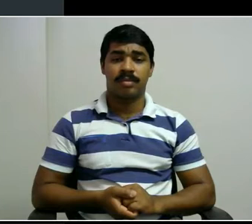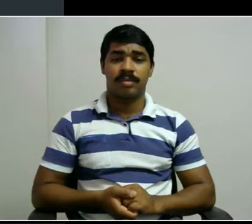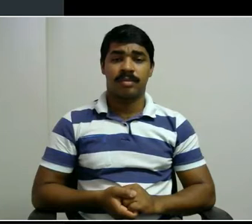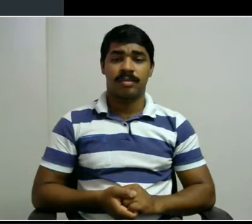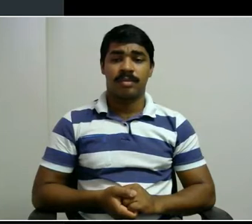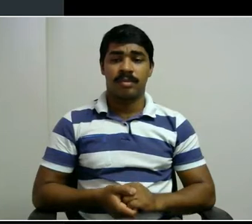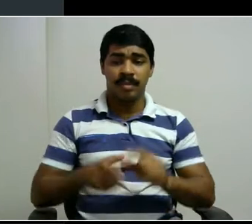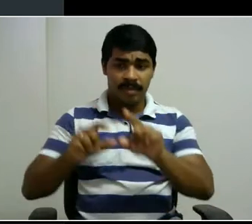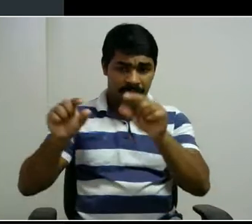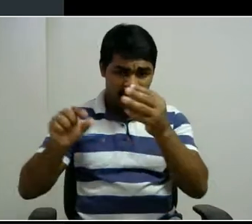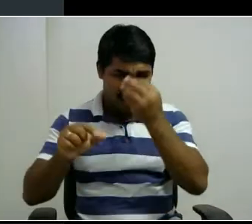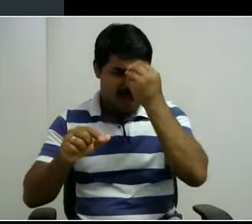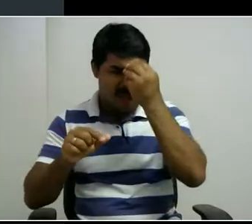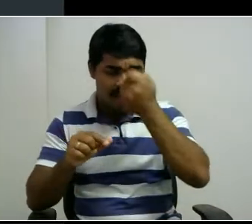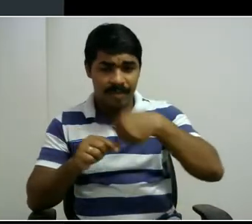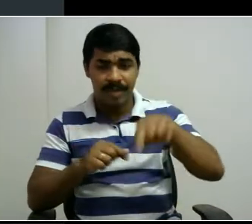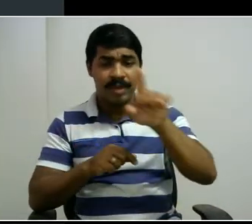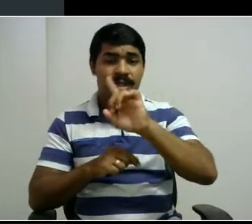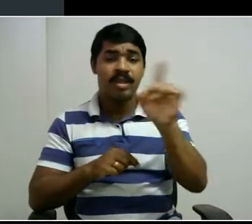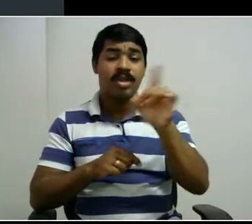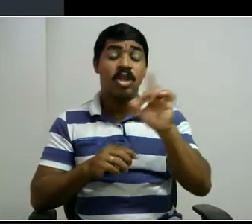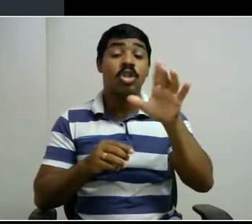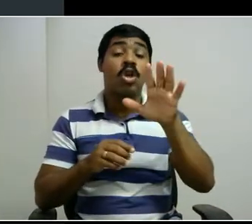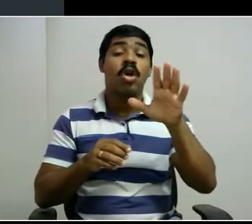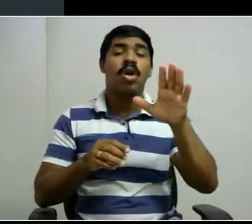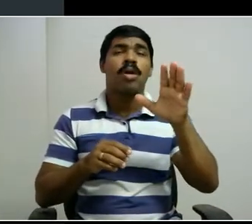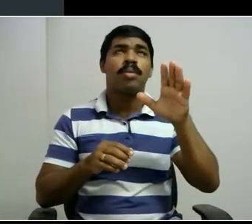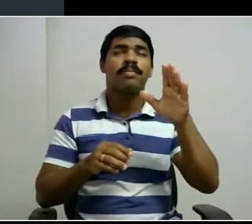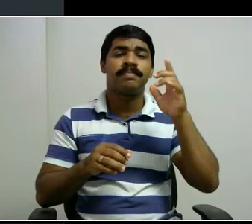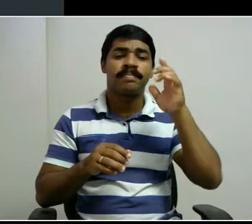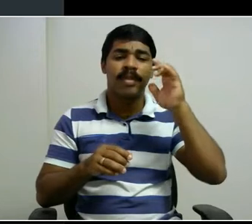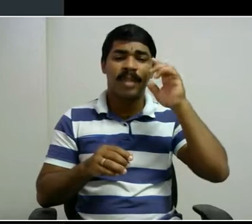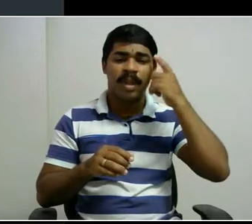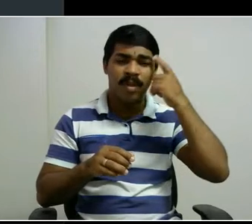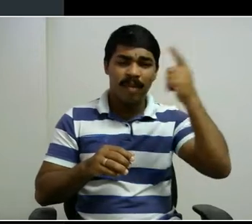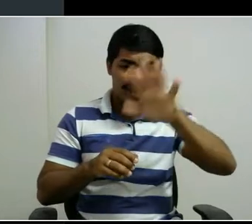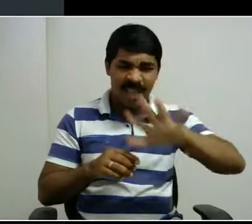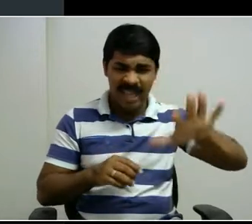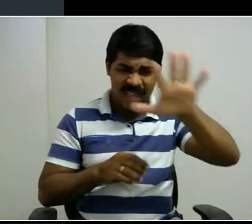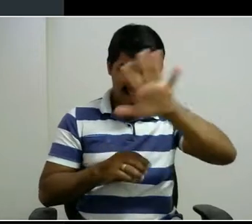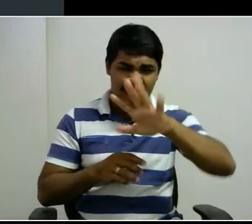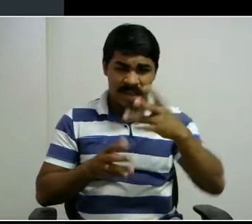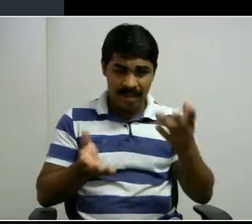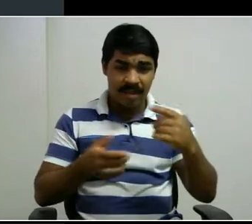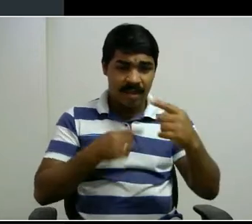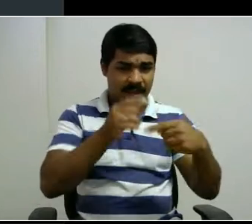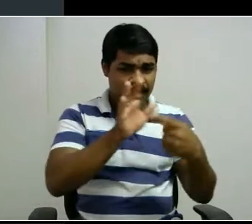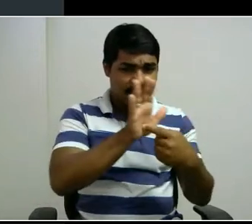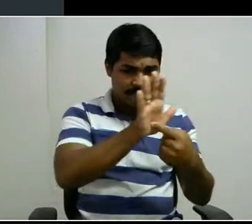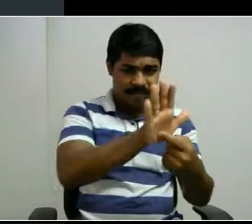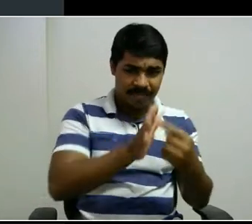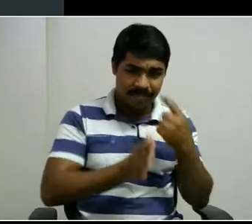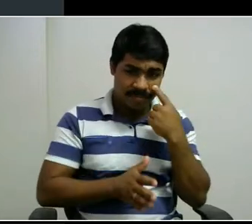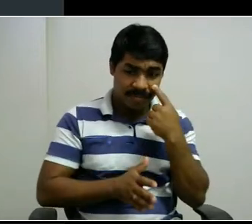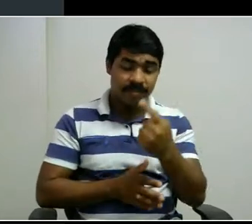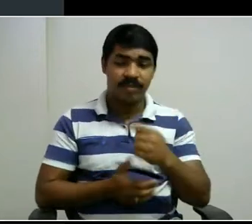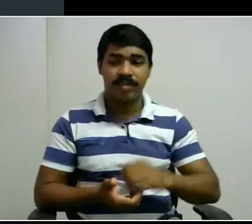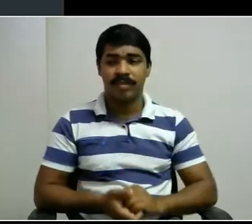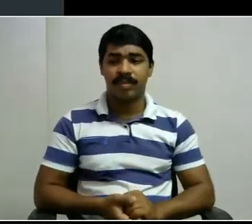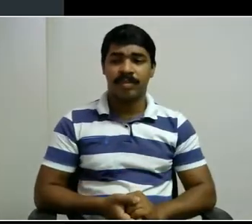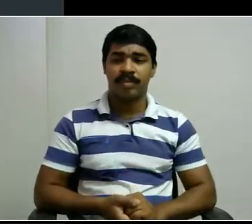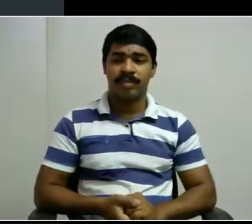decorar isso aqui não, tá? Só é um caso geral para você ter uma ideia. A gente vai ver como não precisa decorar isso aí através do exemplo a seguir. Vai ficar melhor para a gente